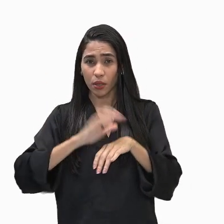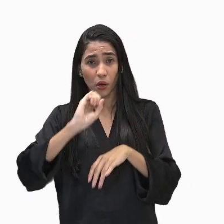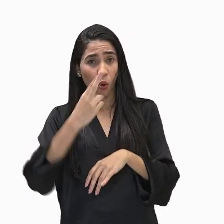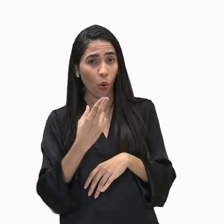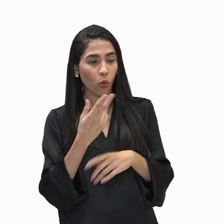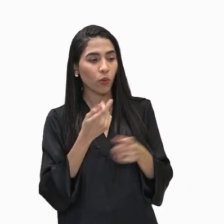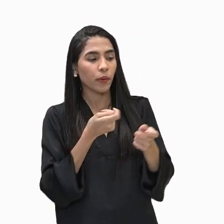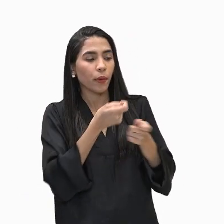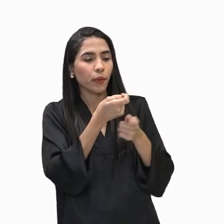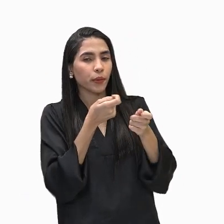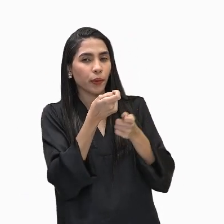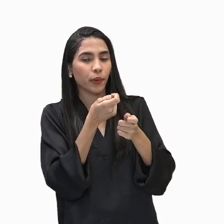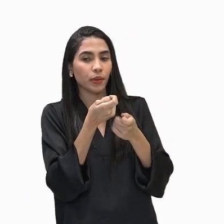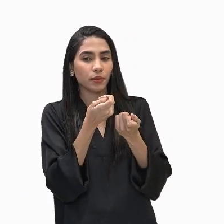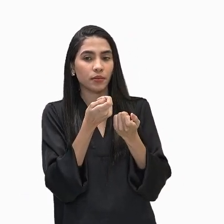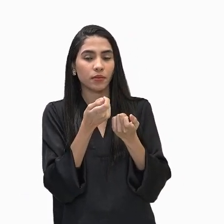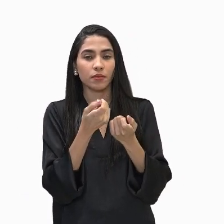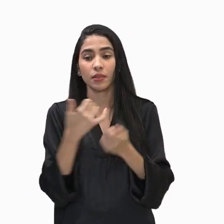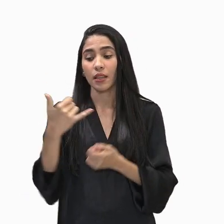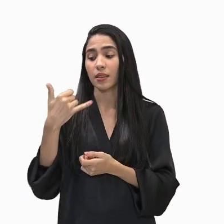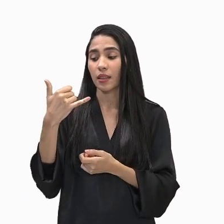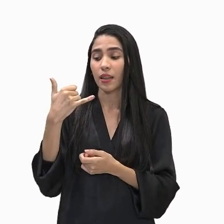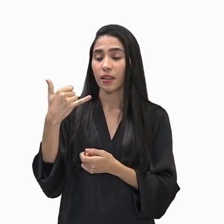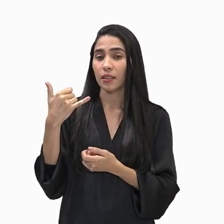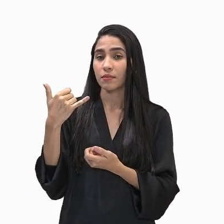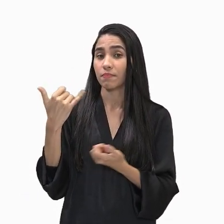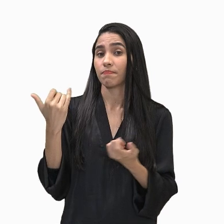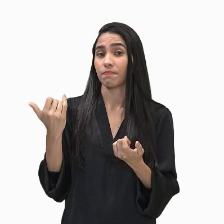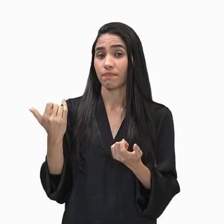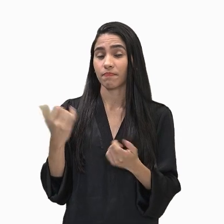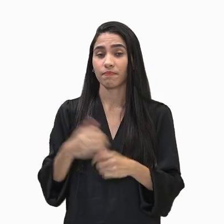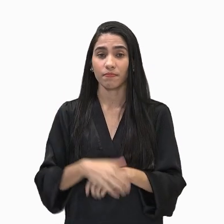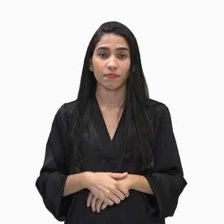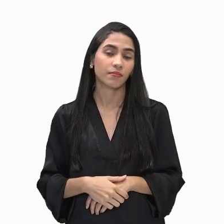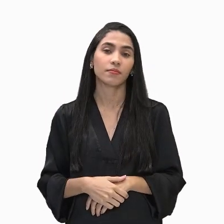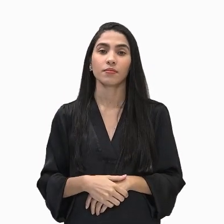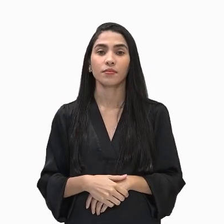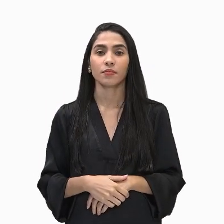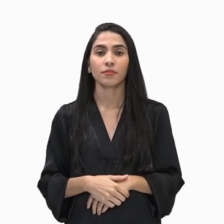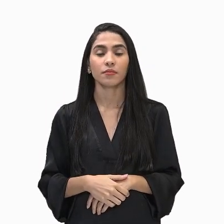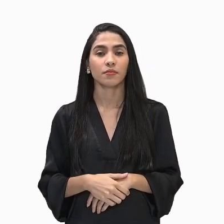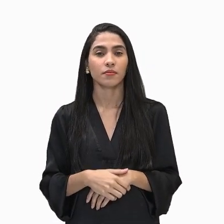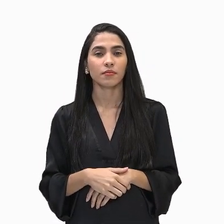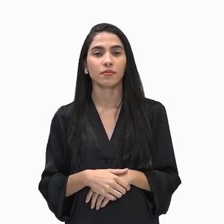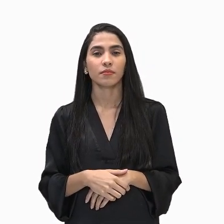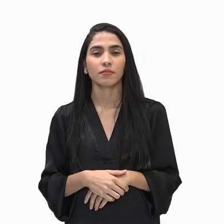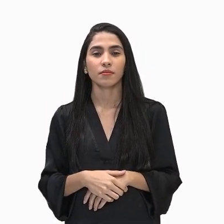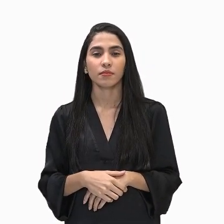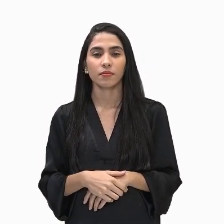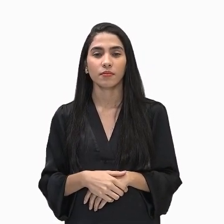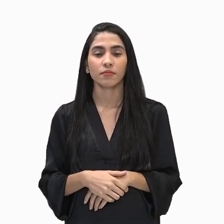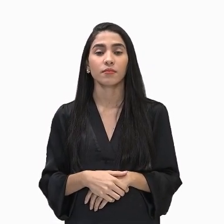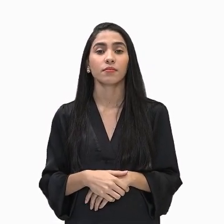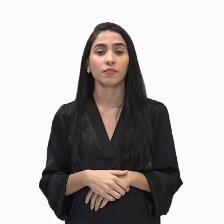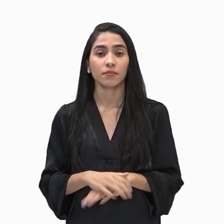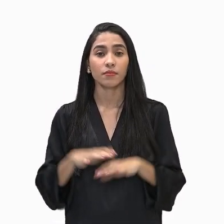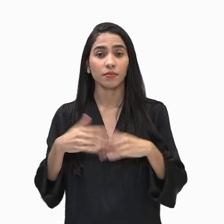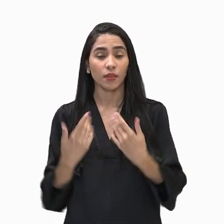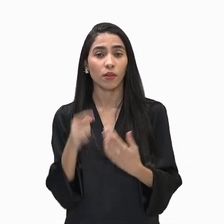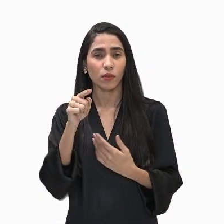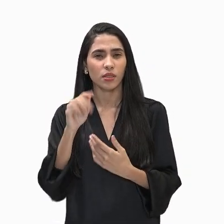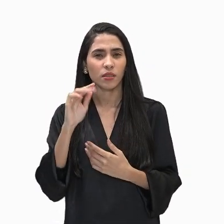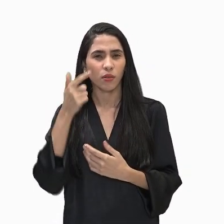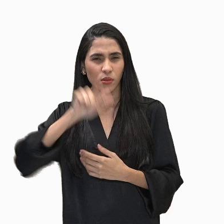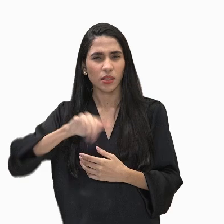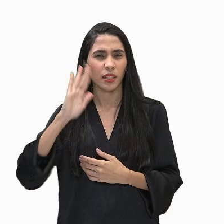que pensa por mim? Será que é a tela do celular que pensa por mim? Não é? Será que é o... Então, vocês estão me